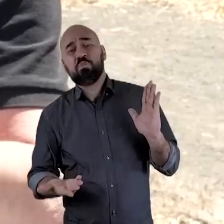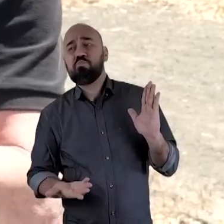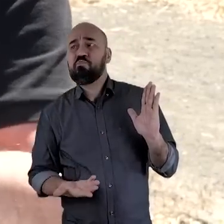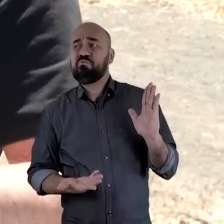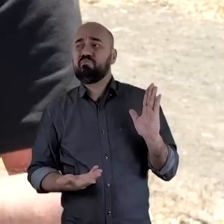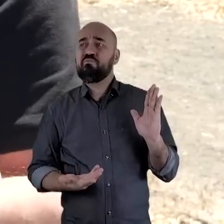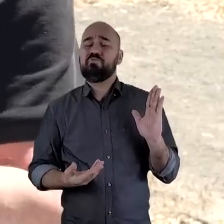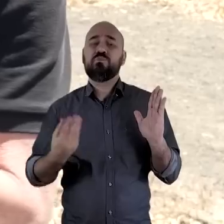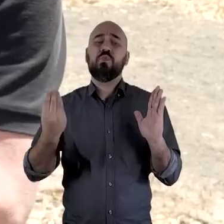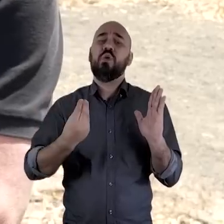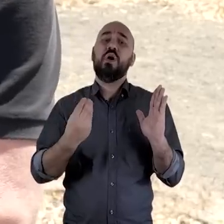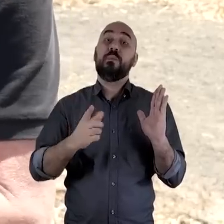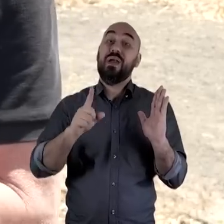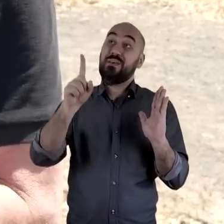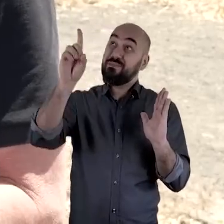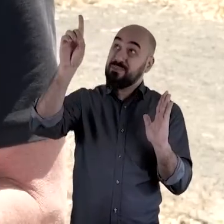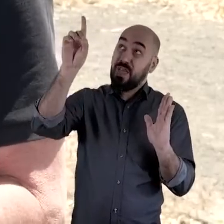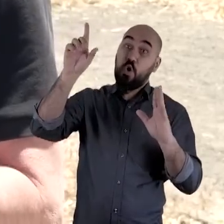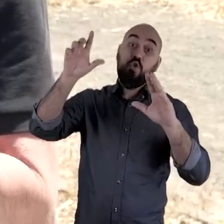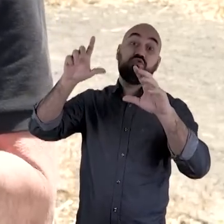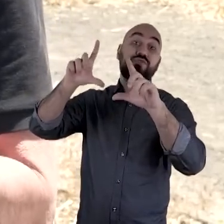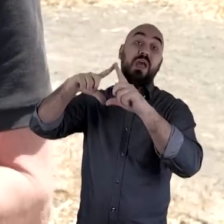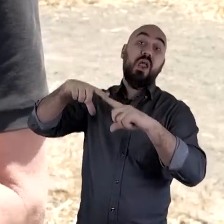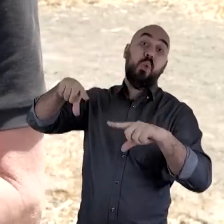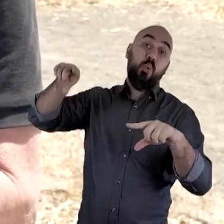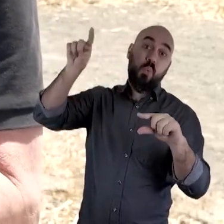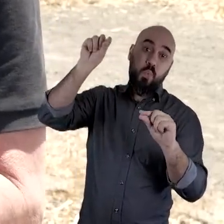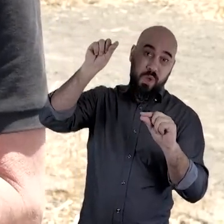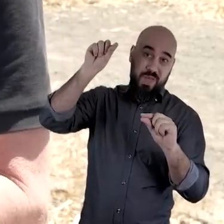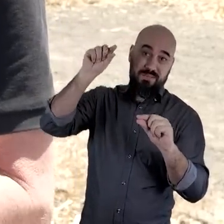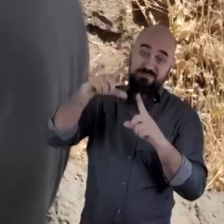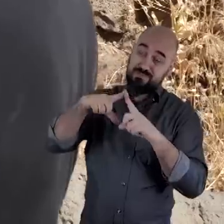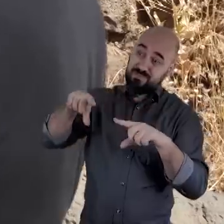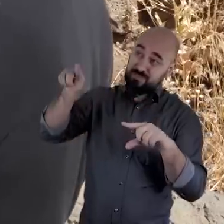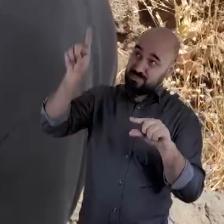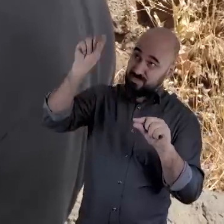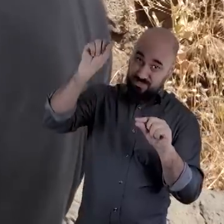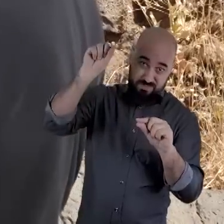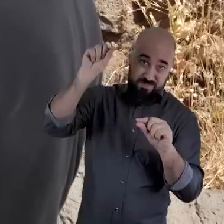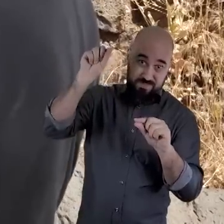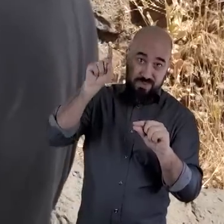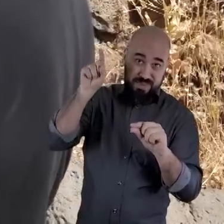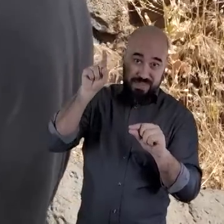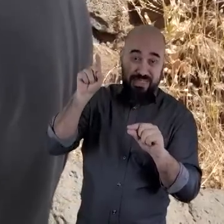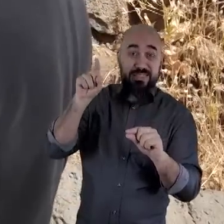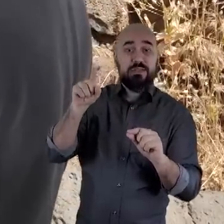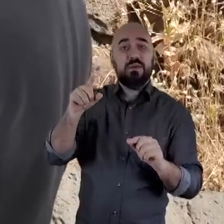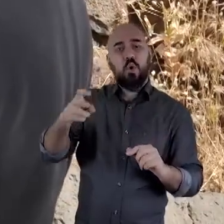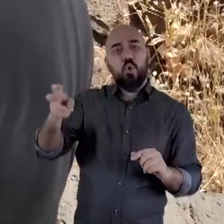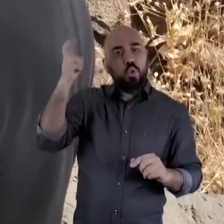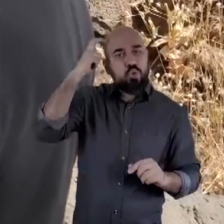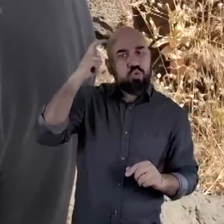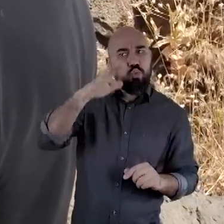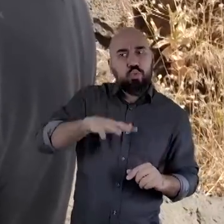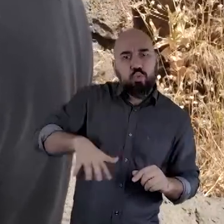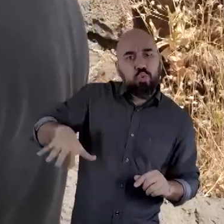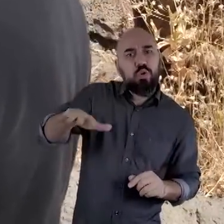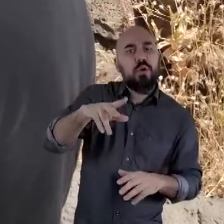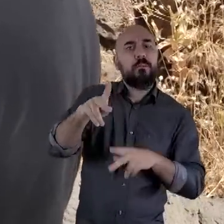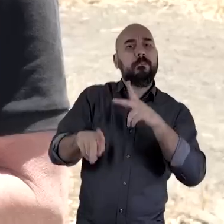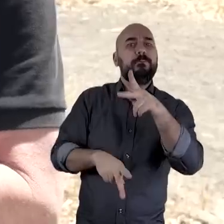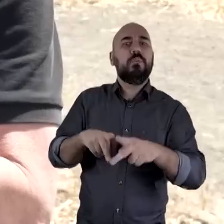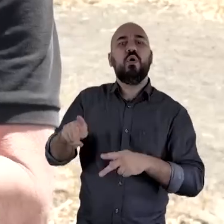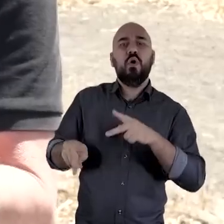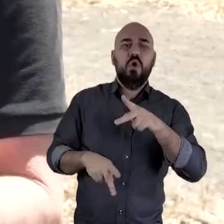aqui era dedicada ao deus da lua. O deus da lua era, na cultura